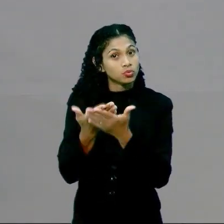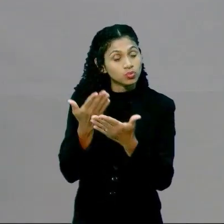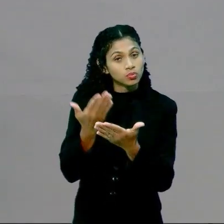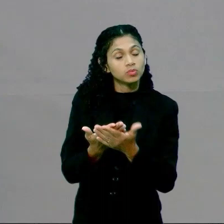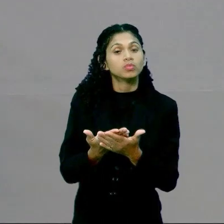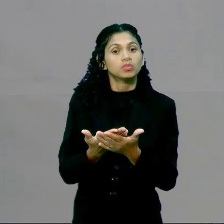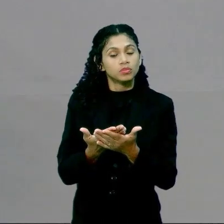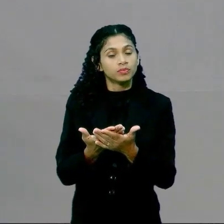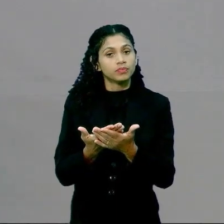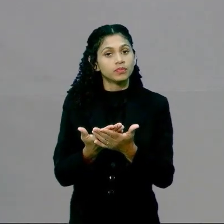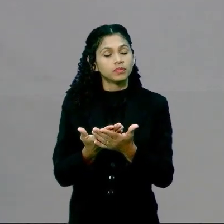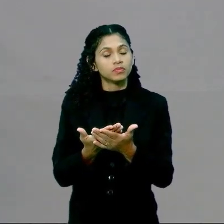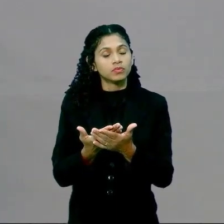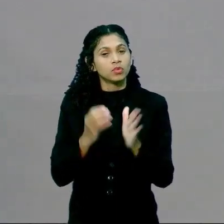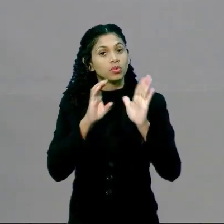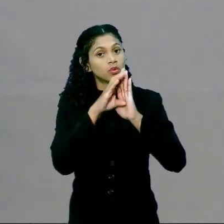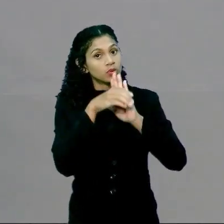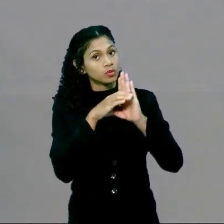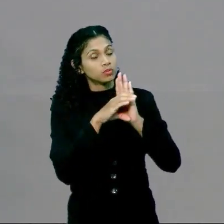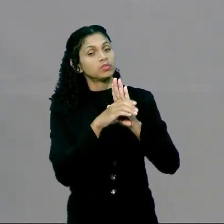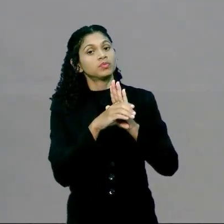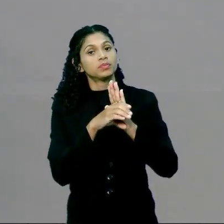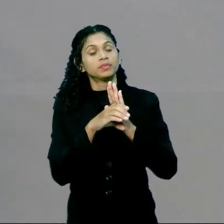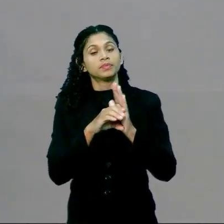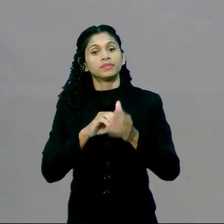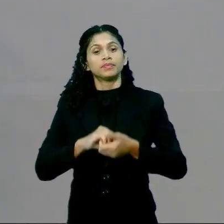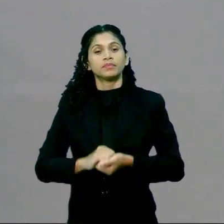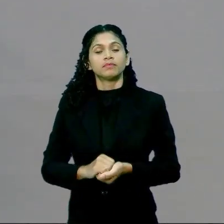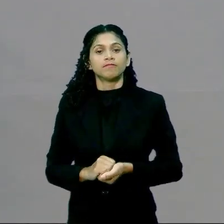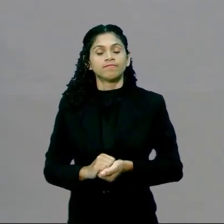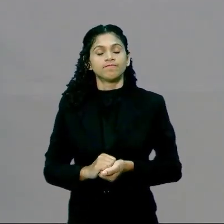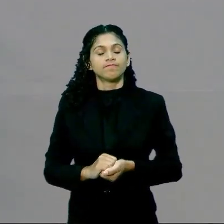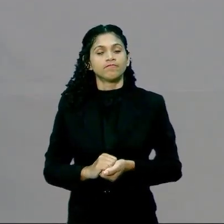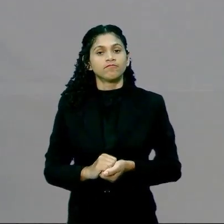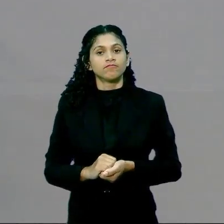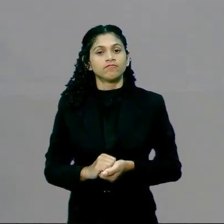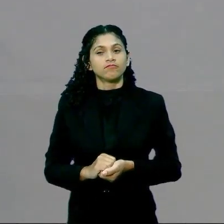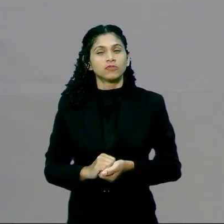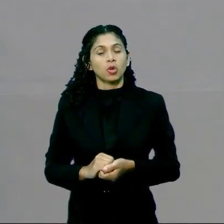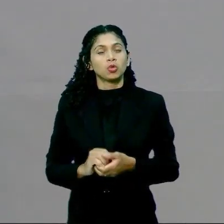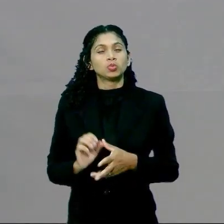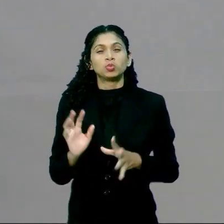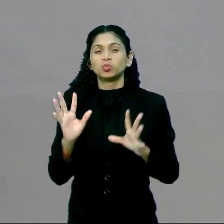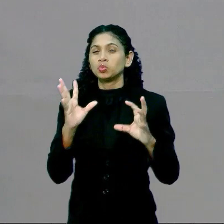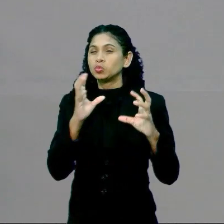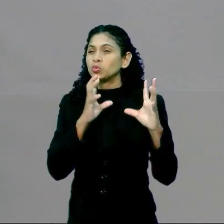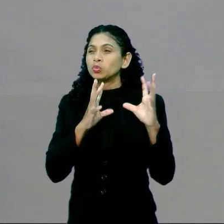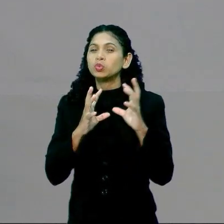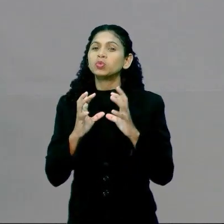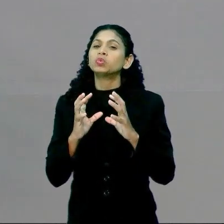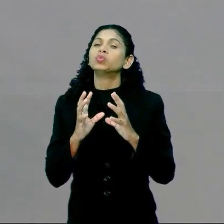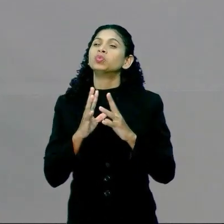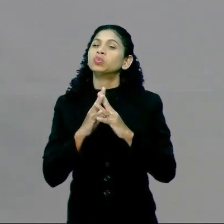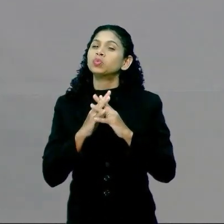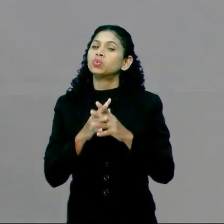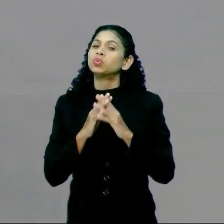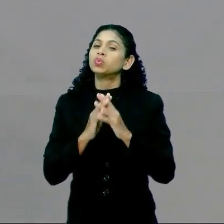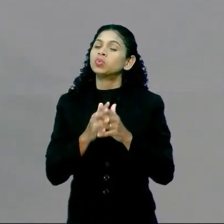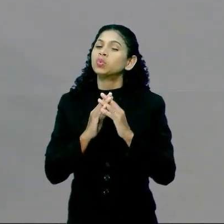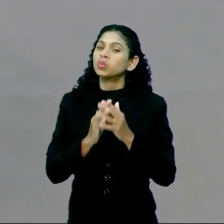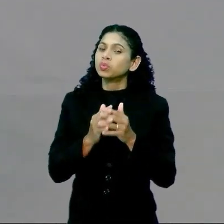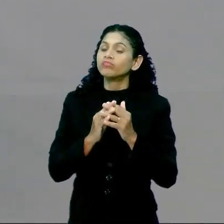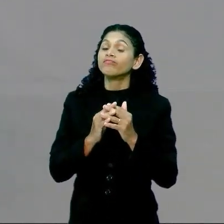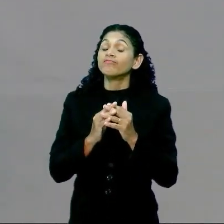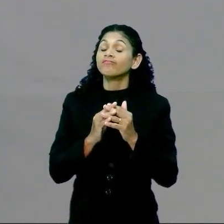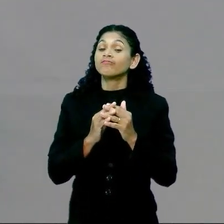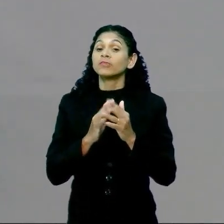trabalhar aí com um conteúdo, né, que ele gera um pouco de confusão, né? Muitos chamam até